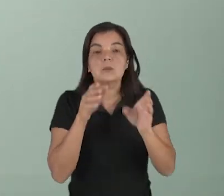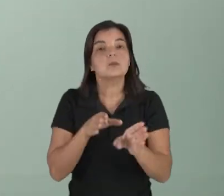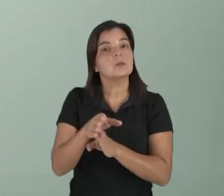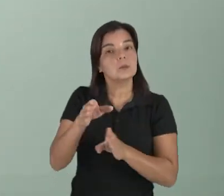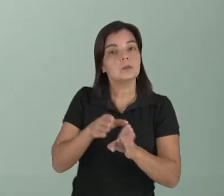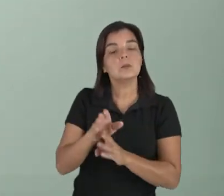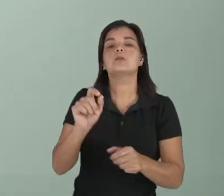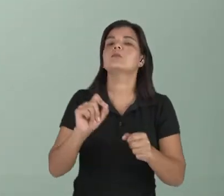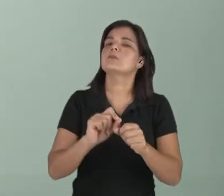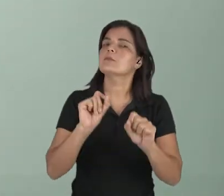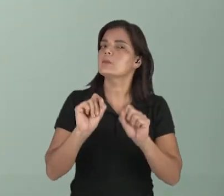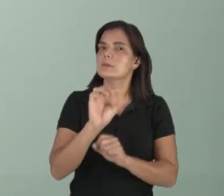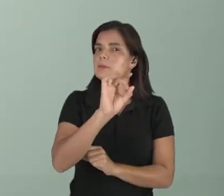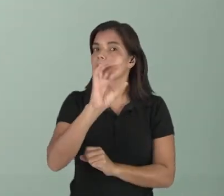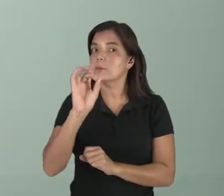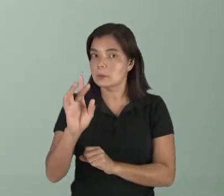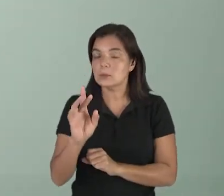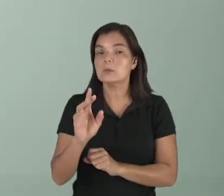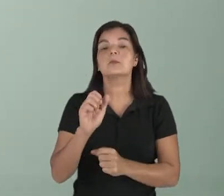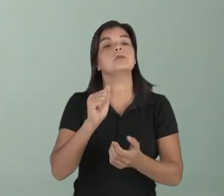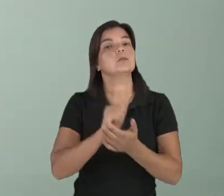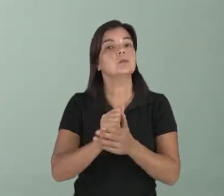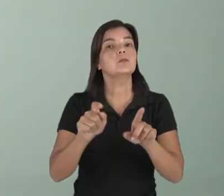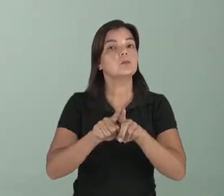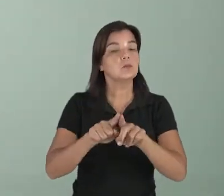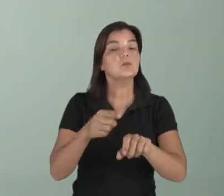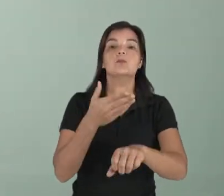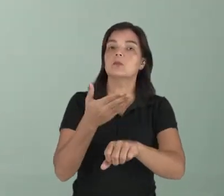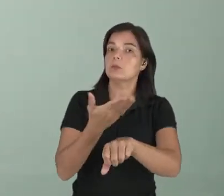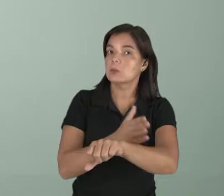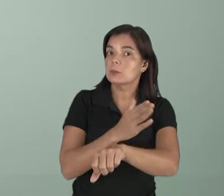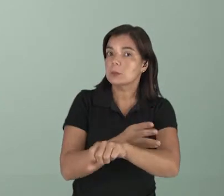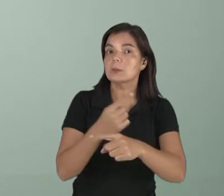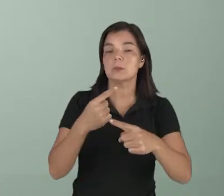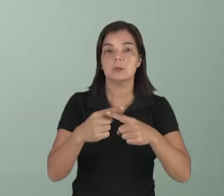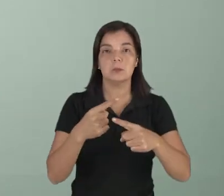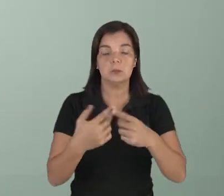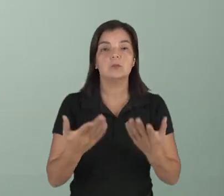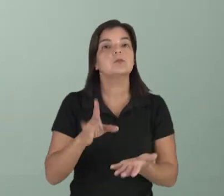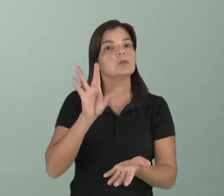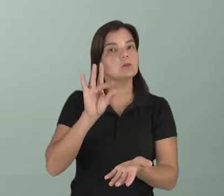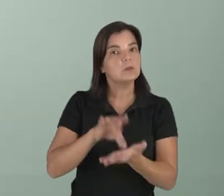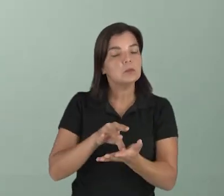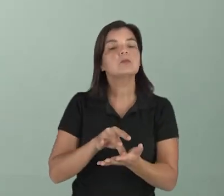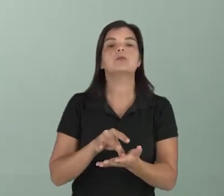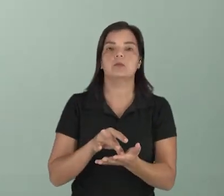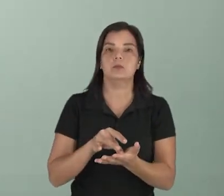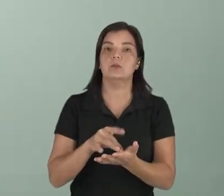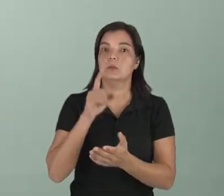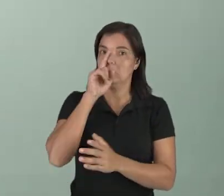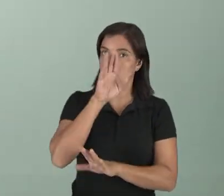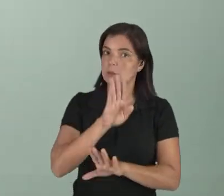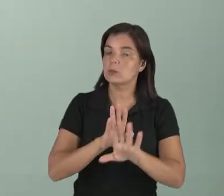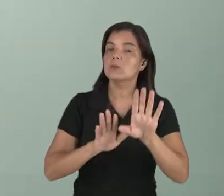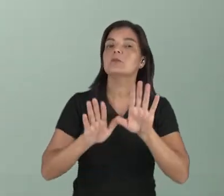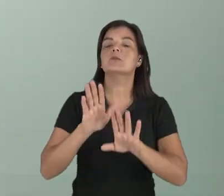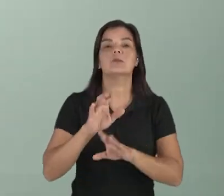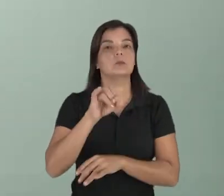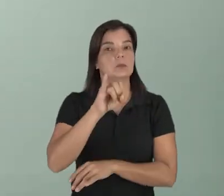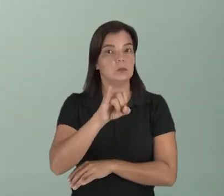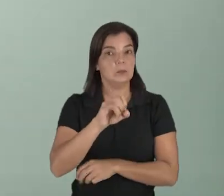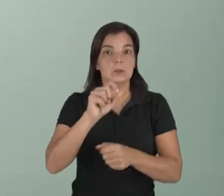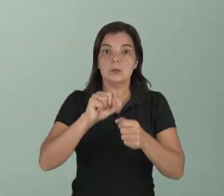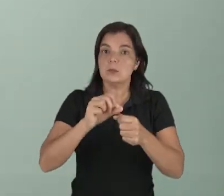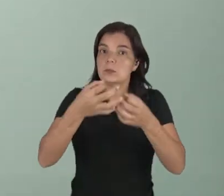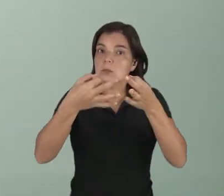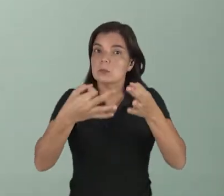você deve fazer a cada momento daquela atividade, né? Porque ali você está realmente em um risco, né? Se você não fizer